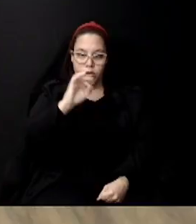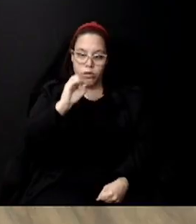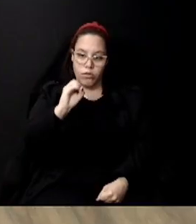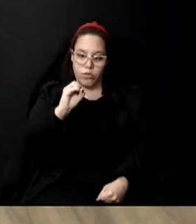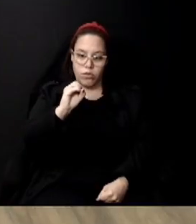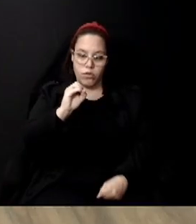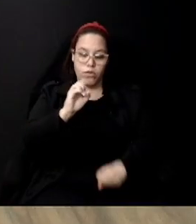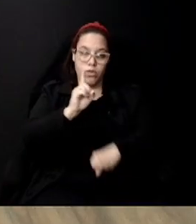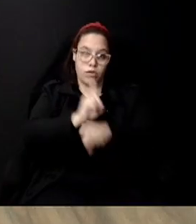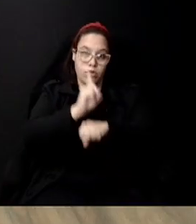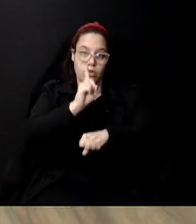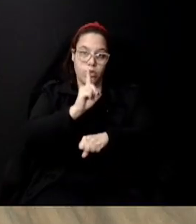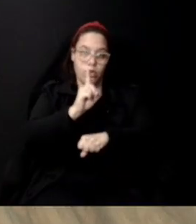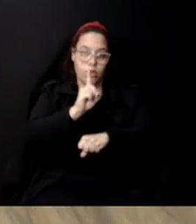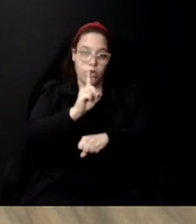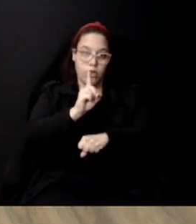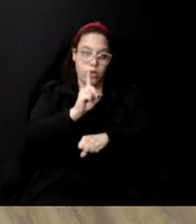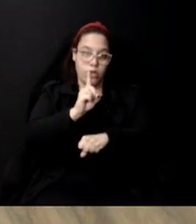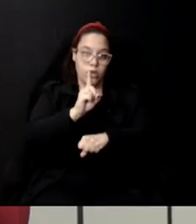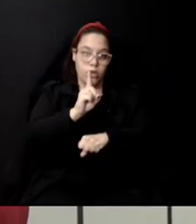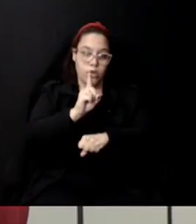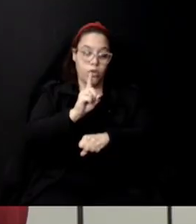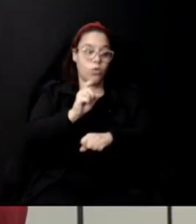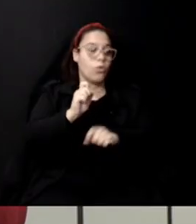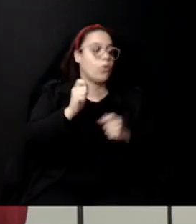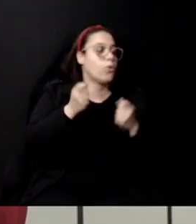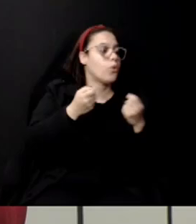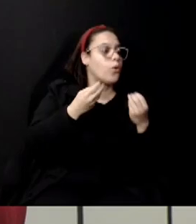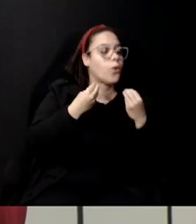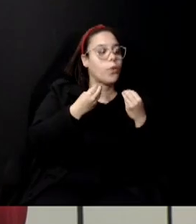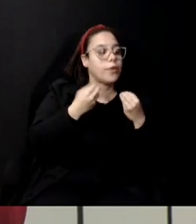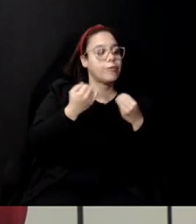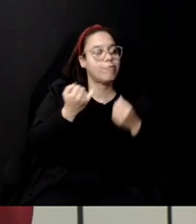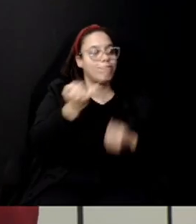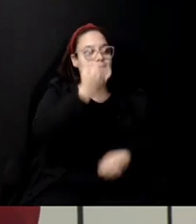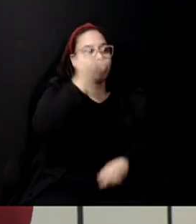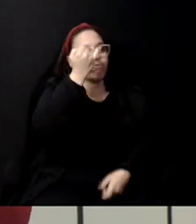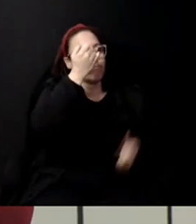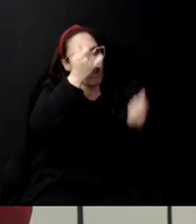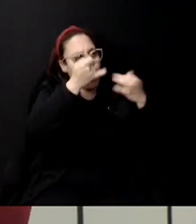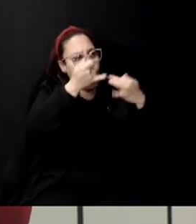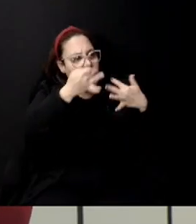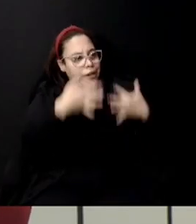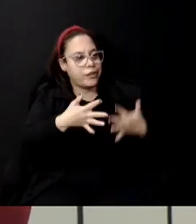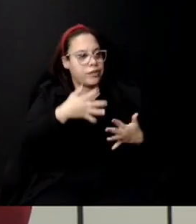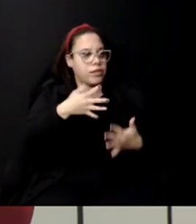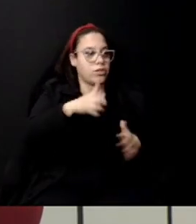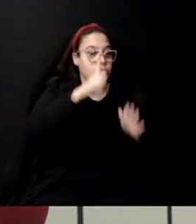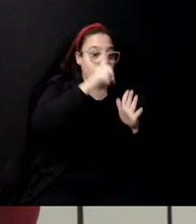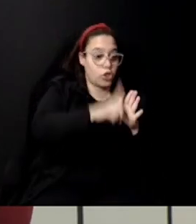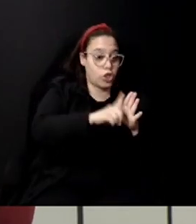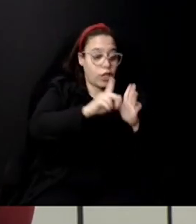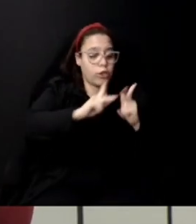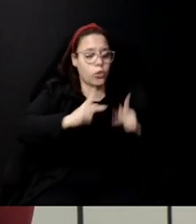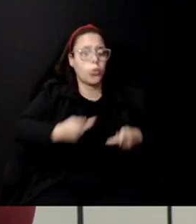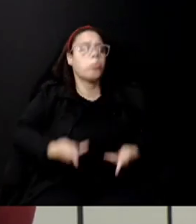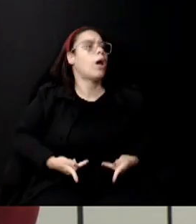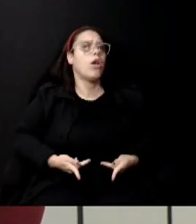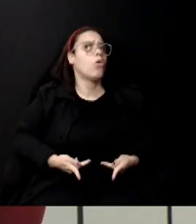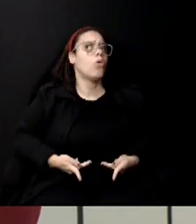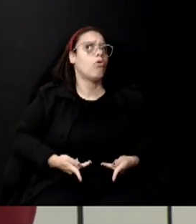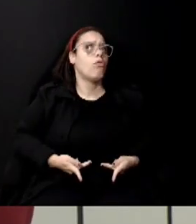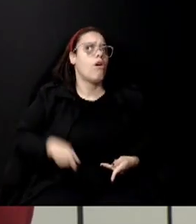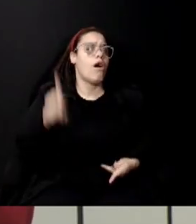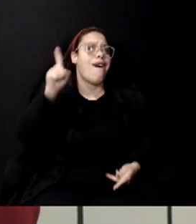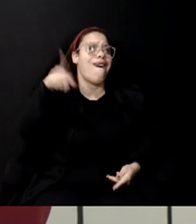né? Doutor, eu acho que é importante a gente esclarecer, porque assim, direitos humanos é um guarda-chuva, né?